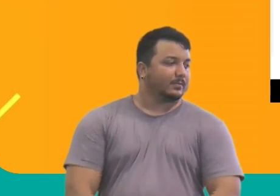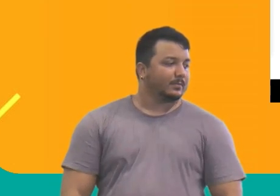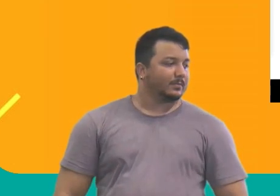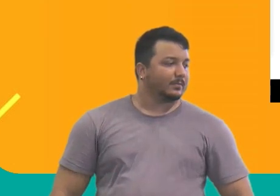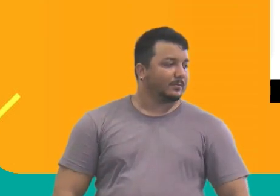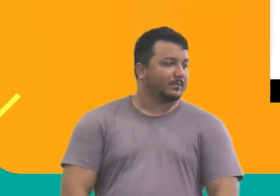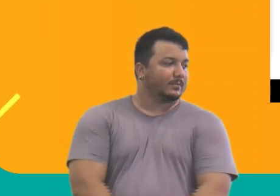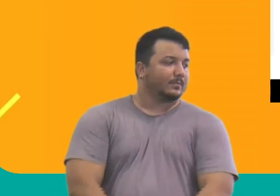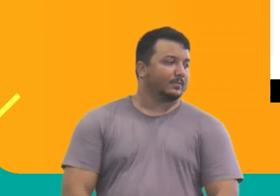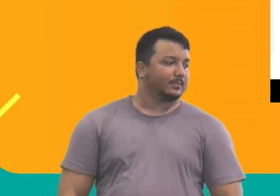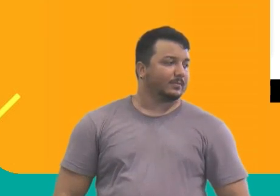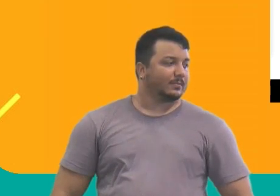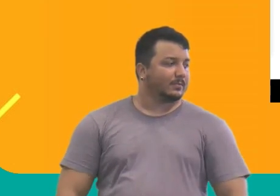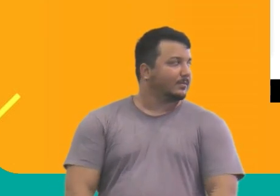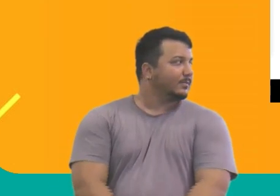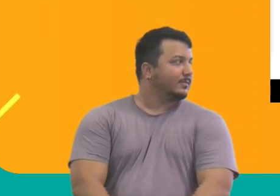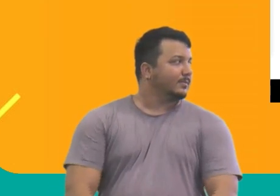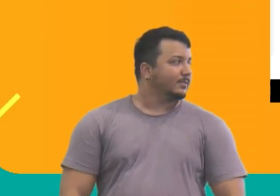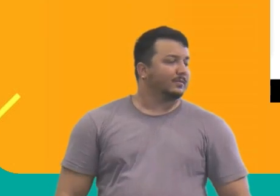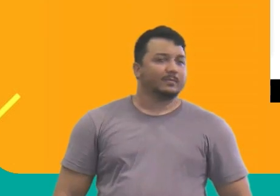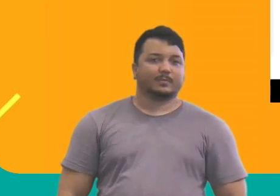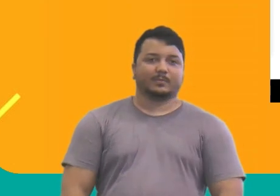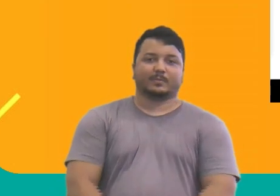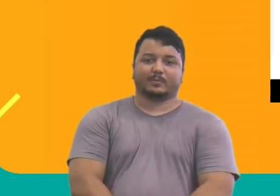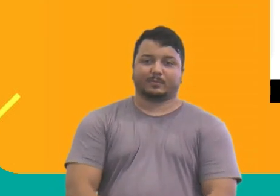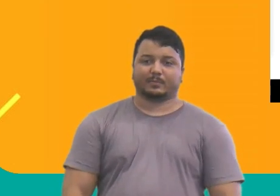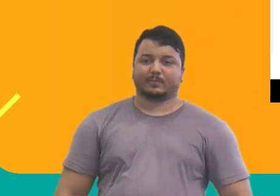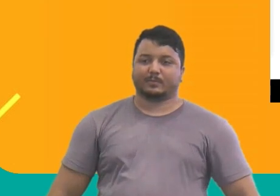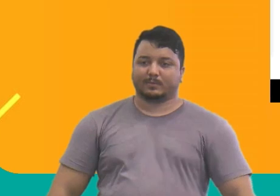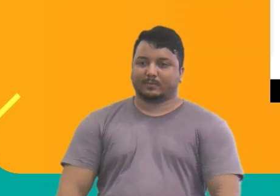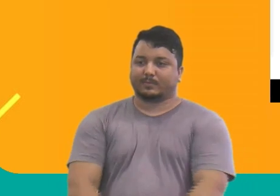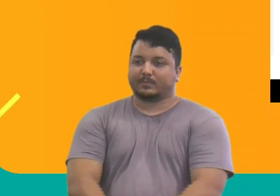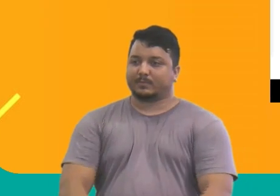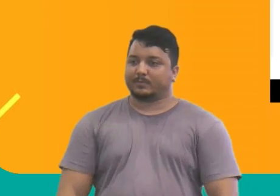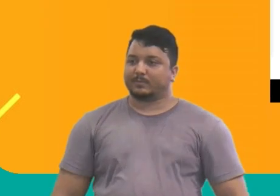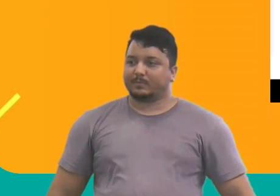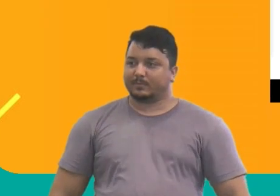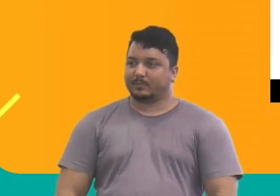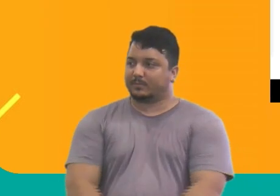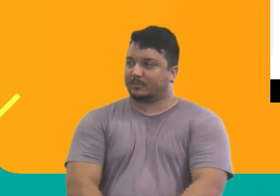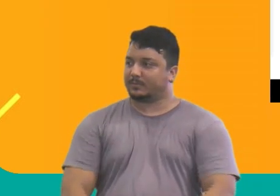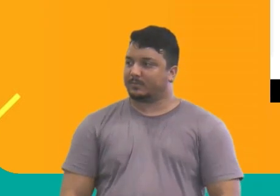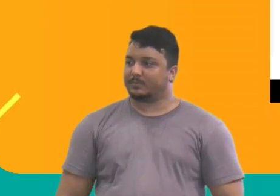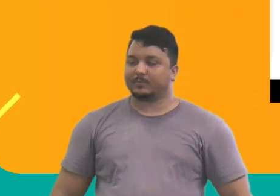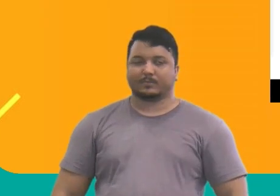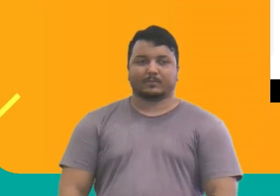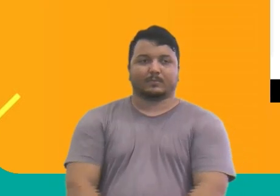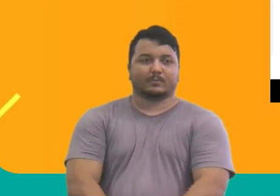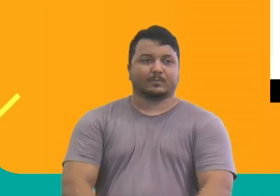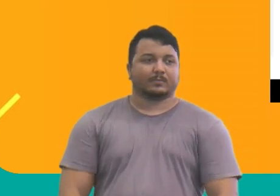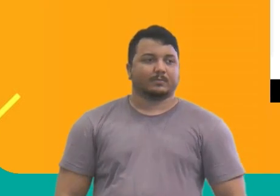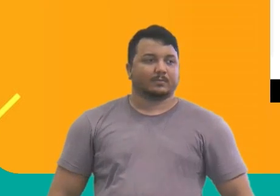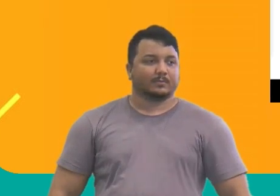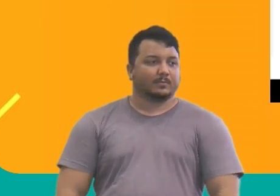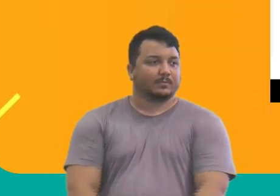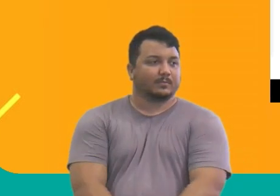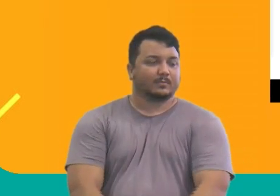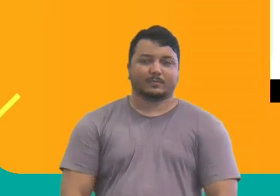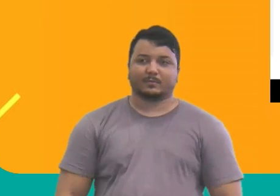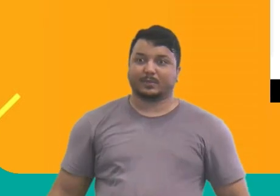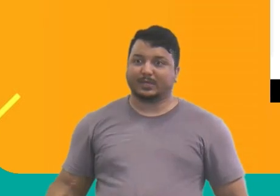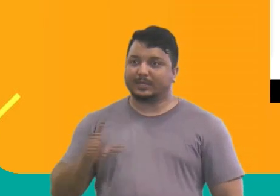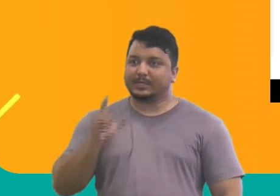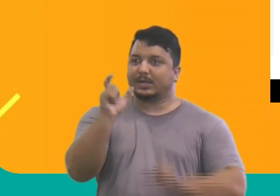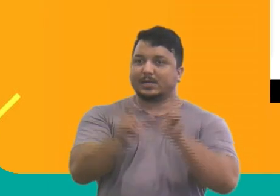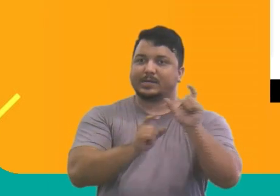ouvi falar. Para deixar azul. Nas minhas indicações de lâminas. Yes. Catarina, tantas palavras